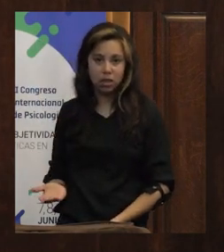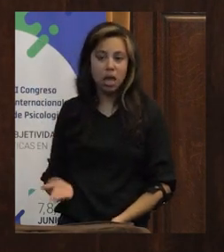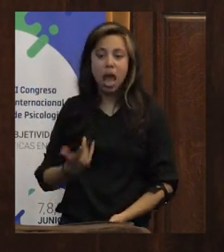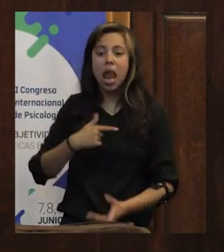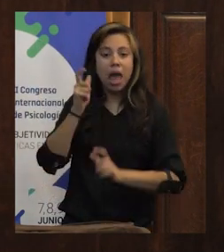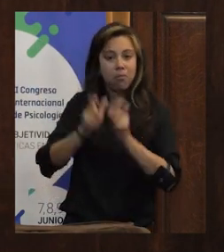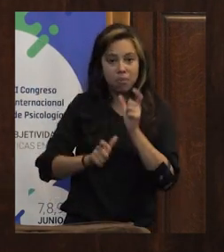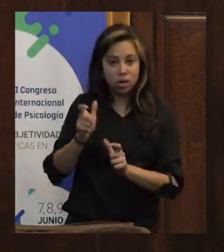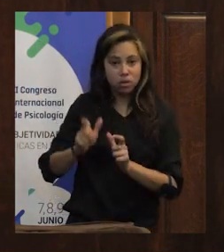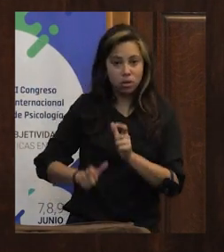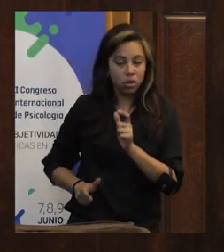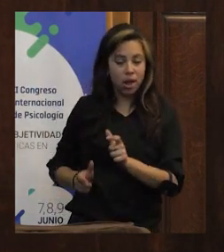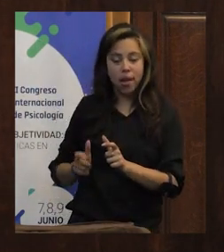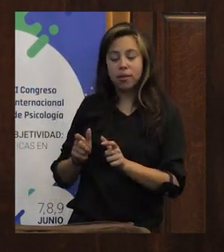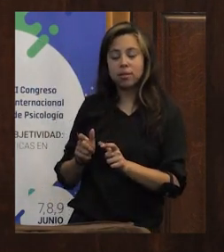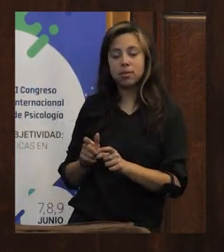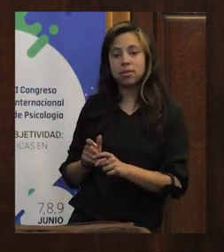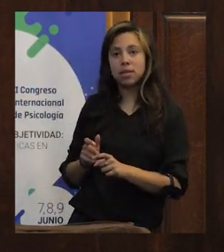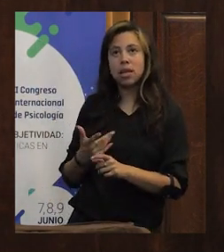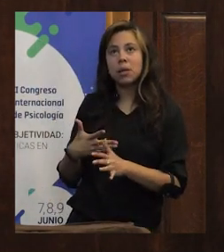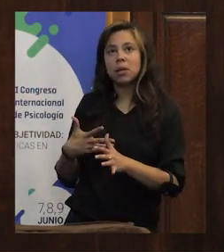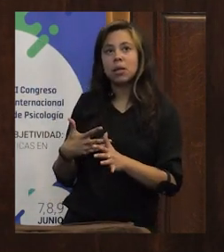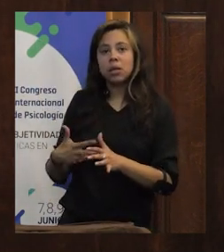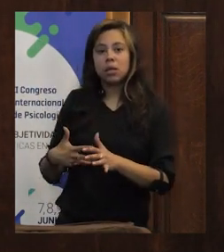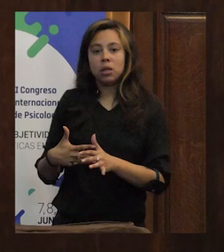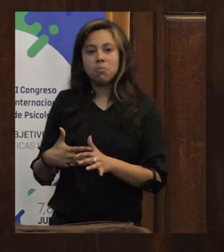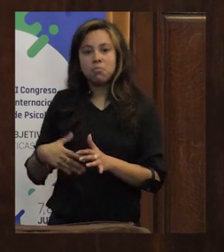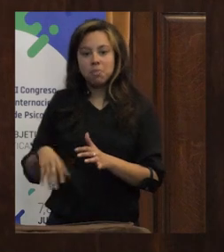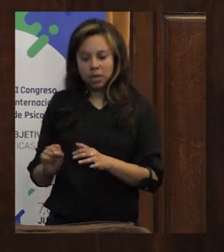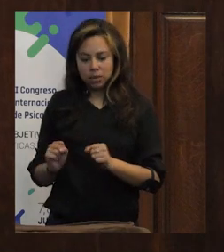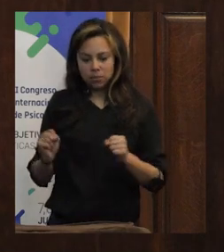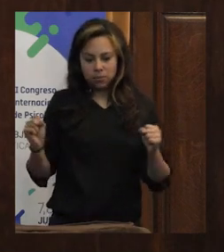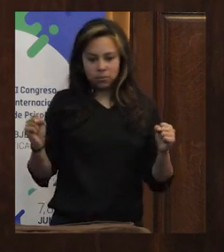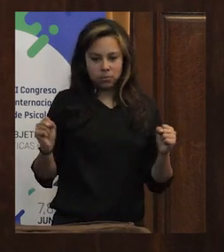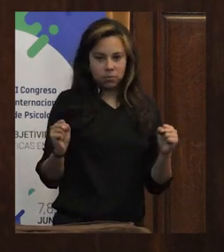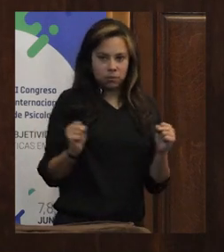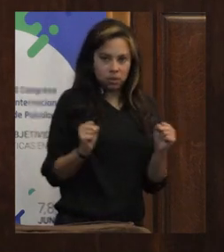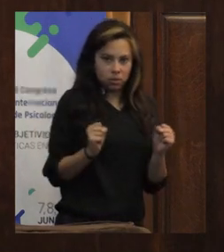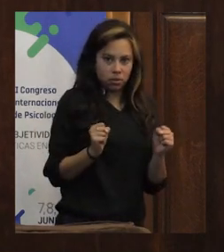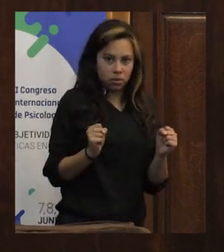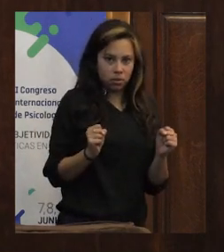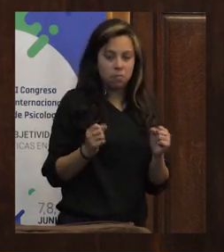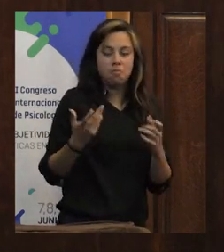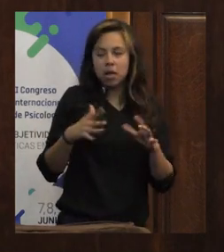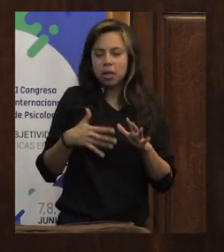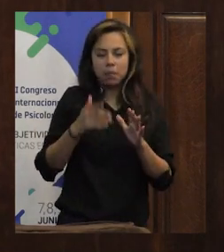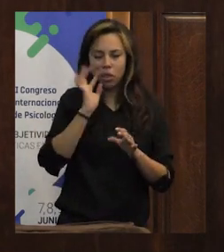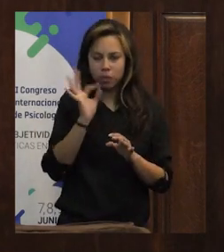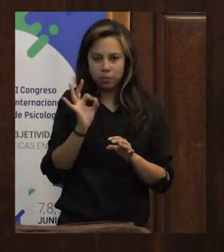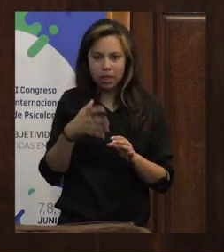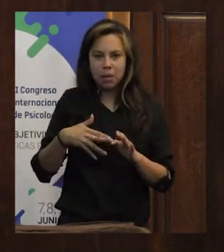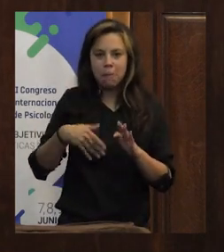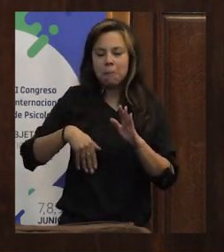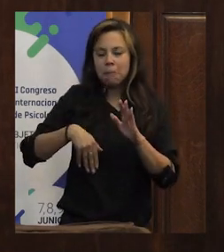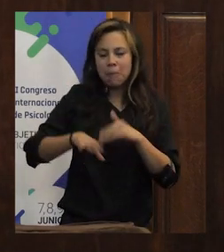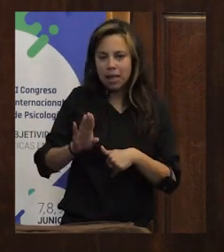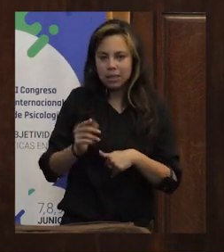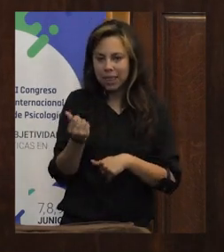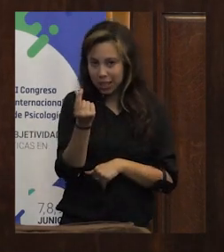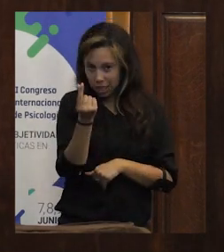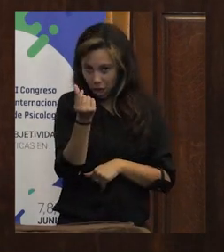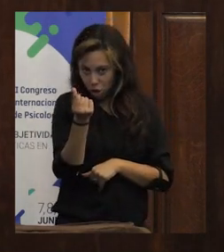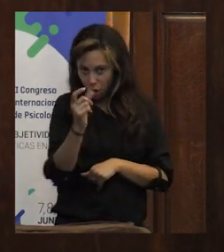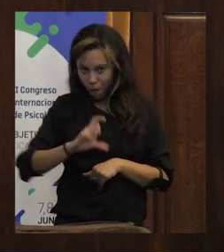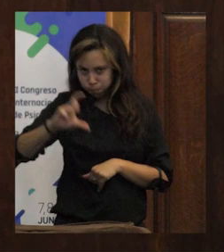as pessoas que têm mais dinheiro para poder ir para uma casa de parto e não ir